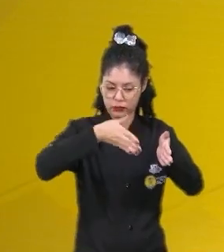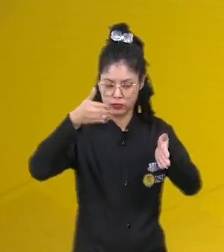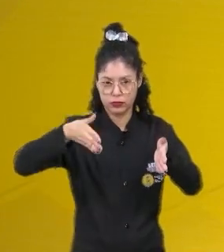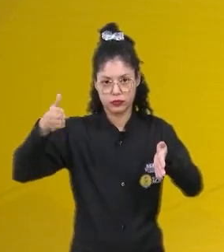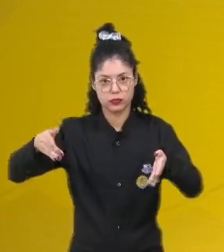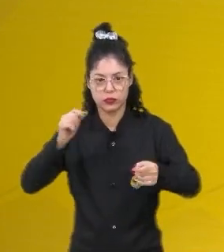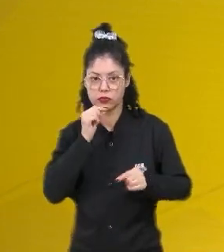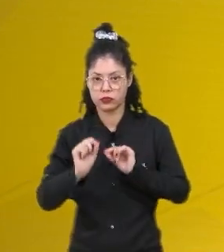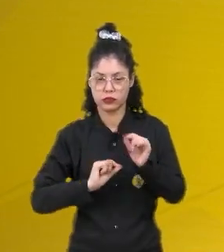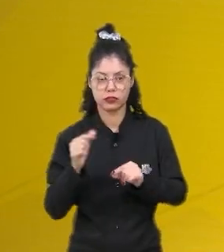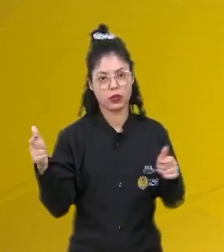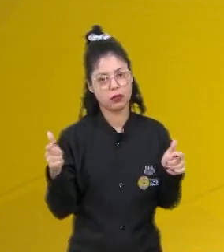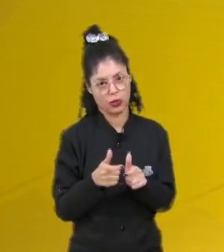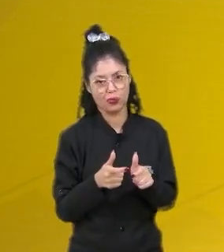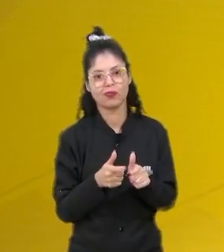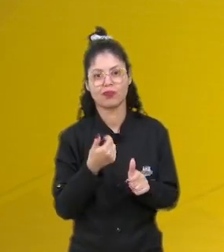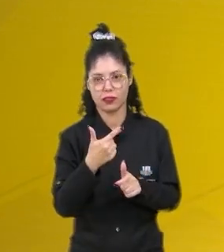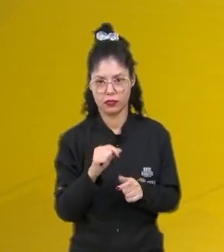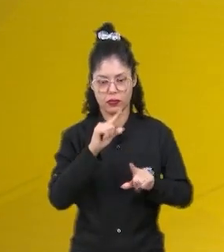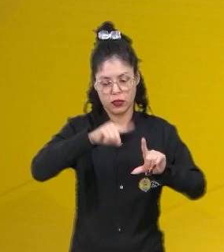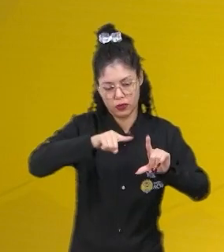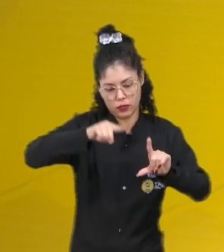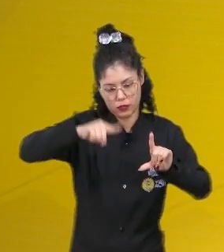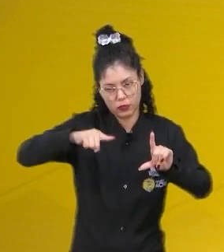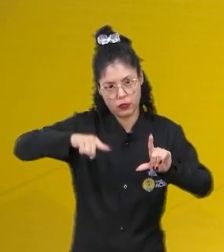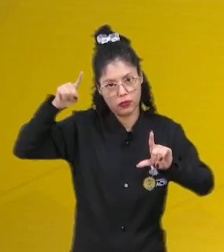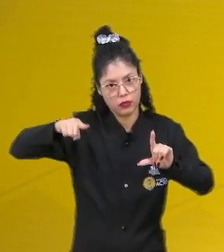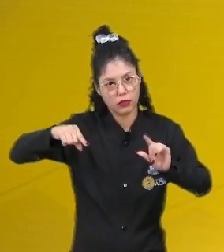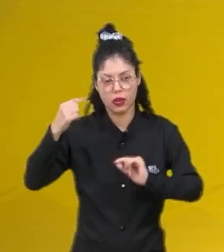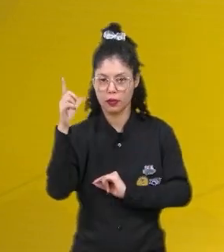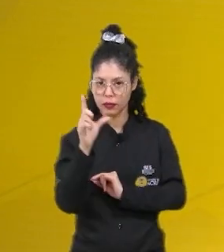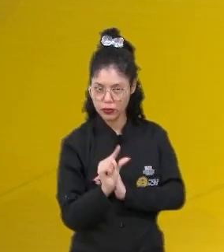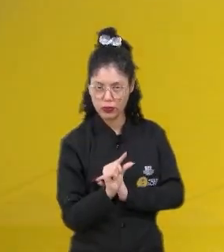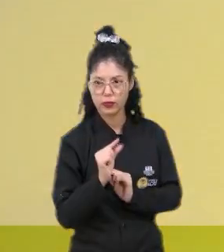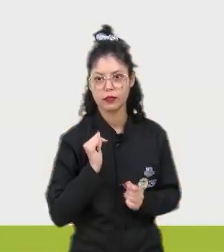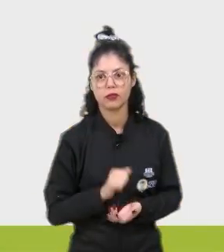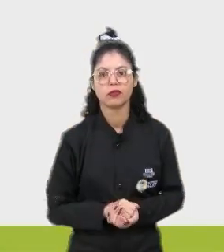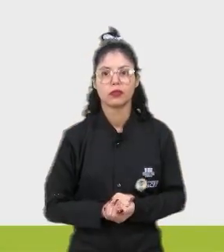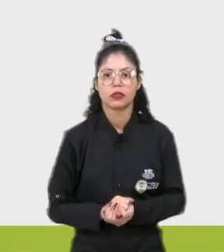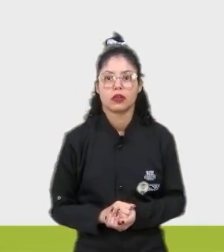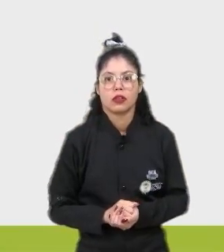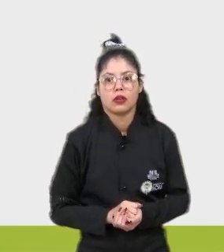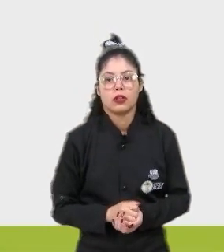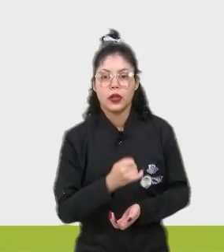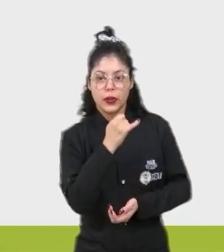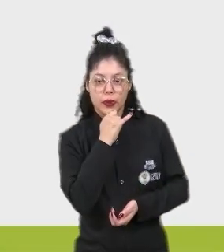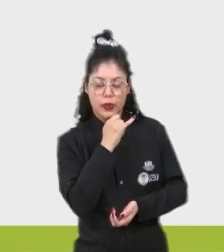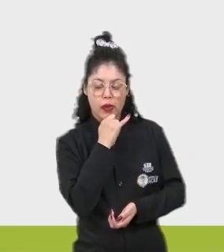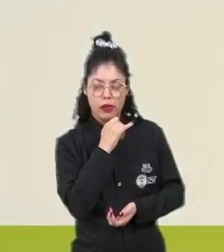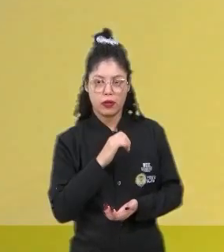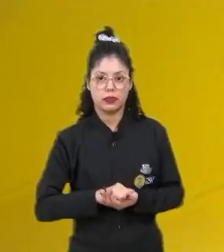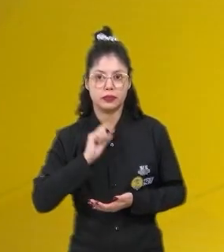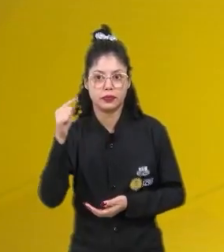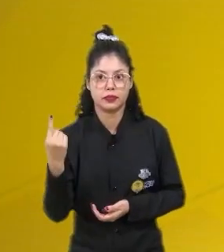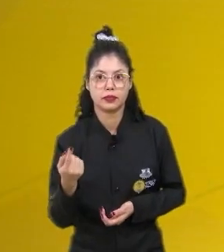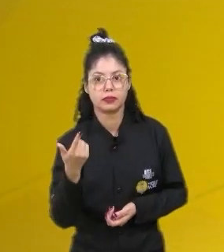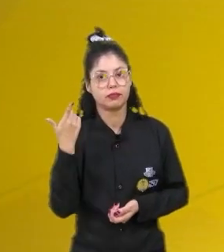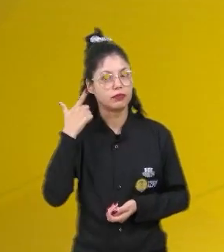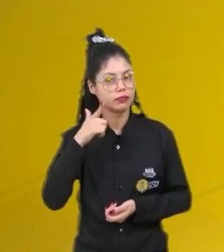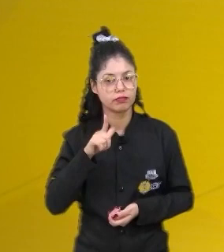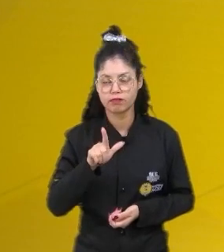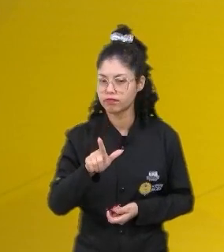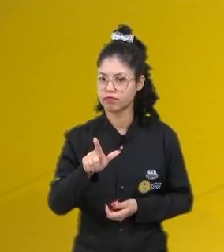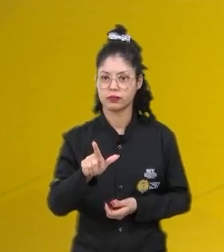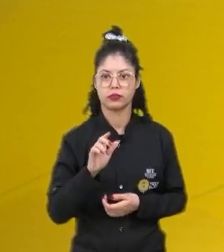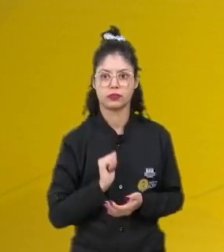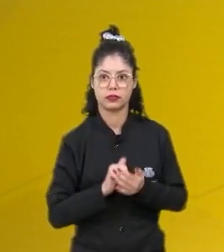ela é menor do que 20 Hz, tá bom? Então isso é um exemplo de infrassom. Ultrassom, por exemplo, é aquilo que você não consegue ouvir,